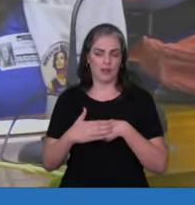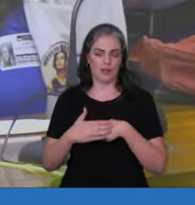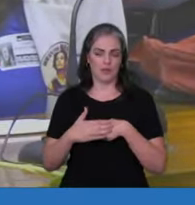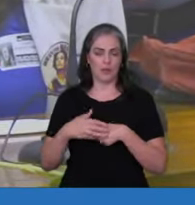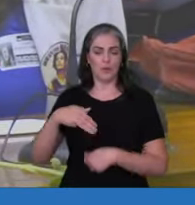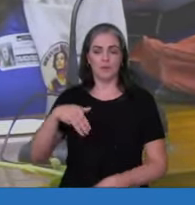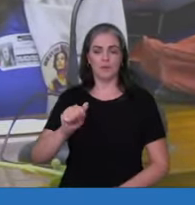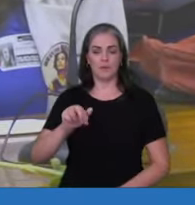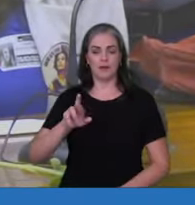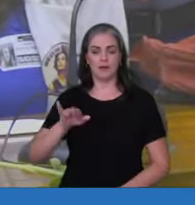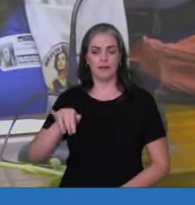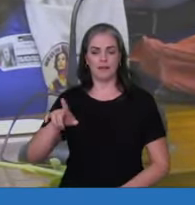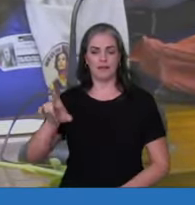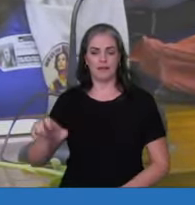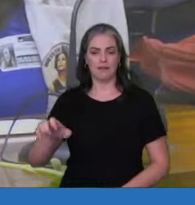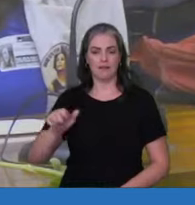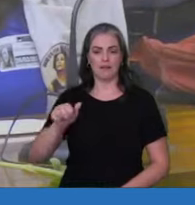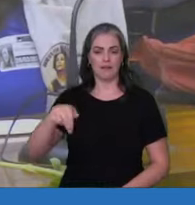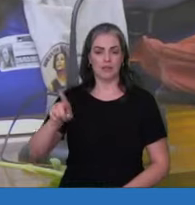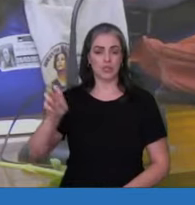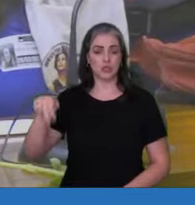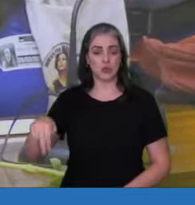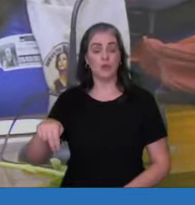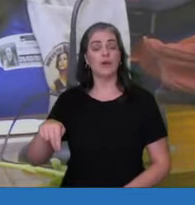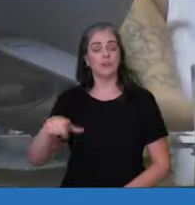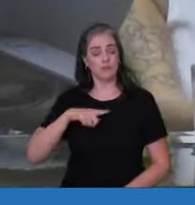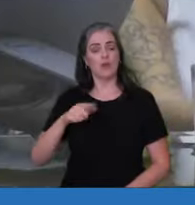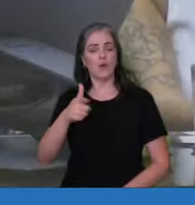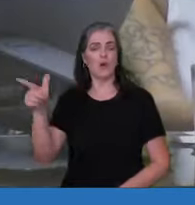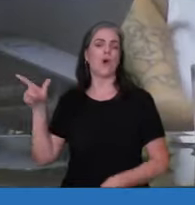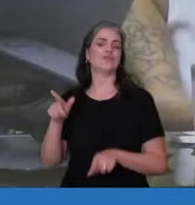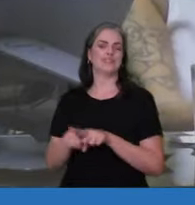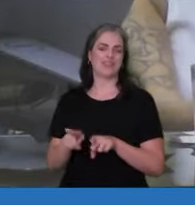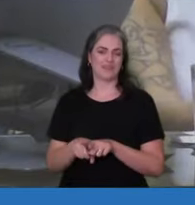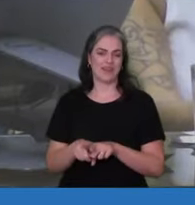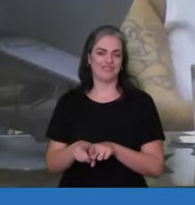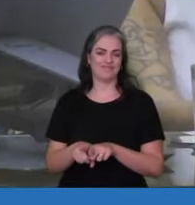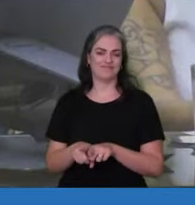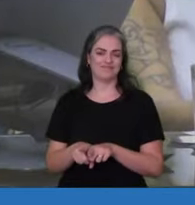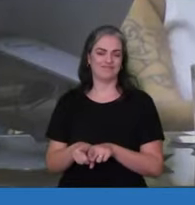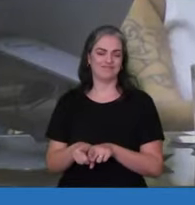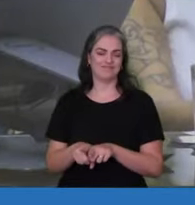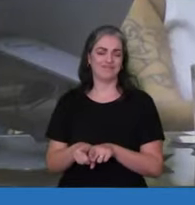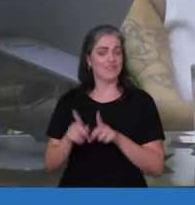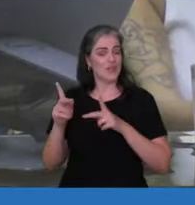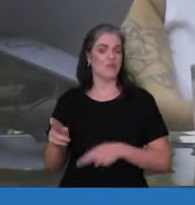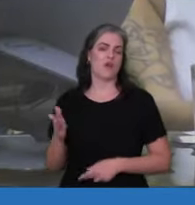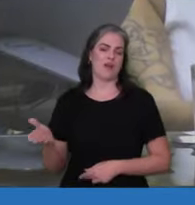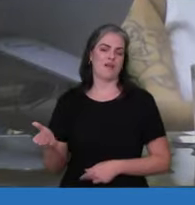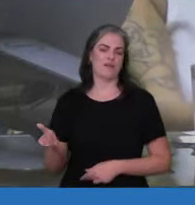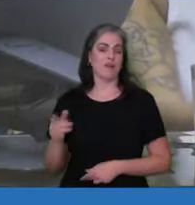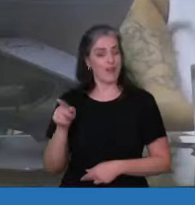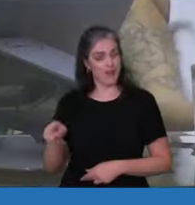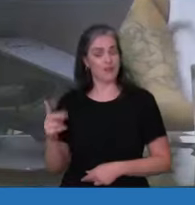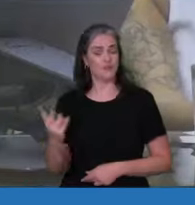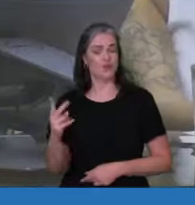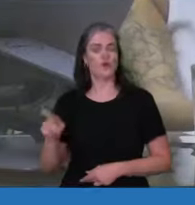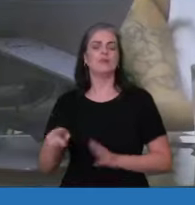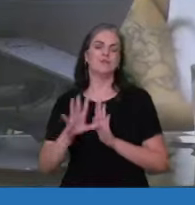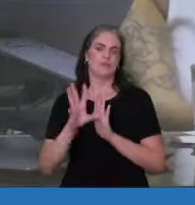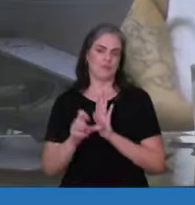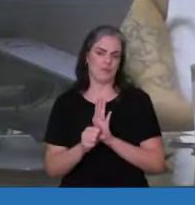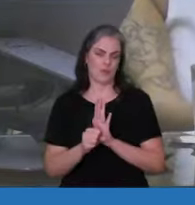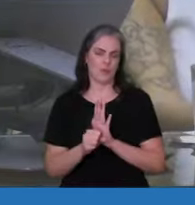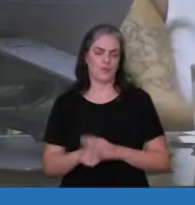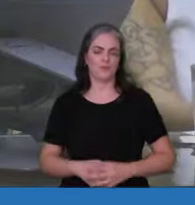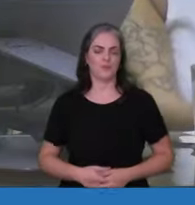Anderson e tantos outros, que neles estão simbolizados. Mas há